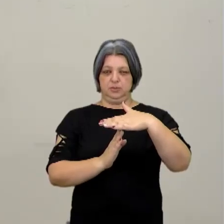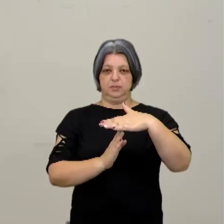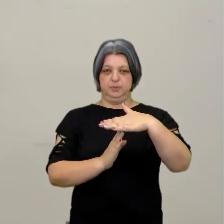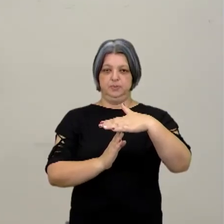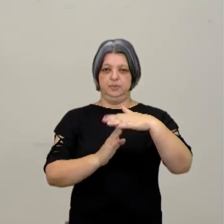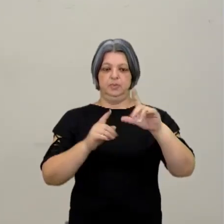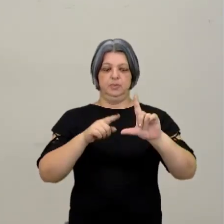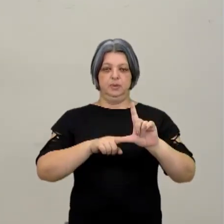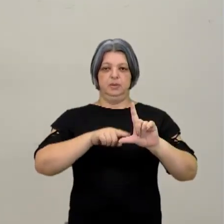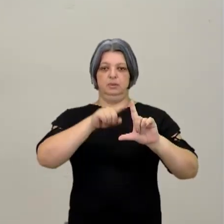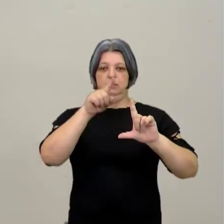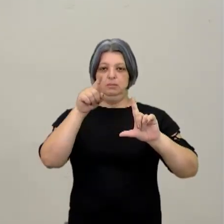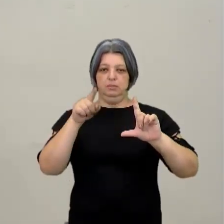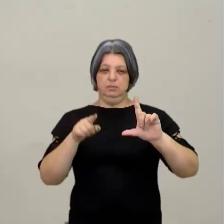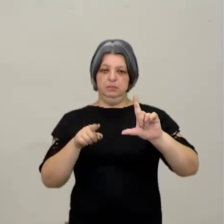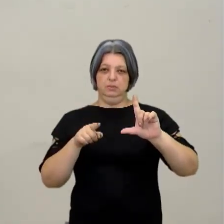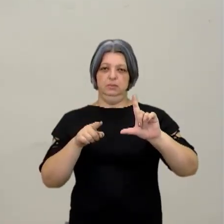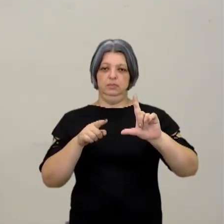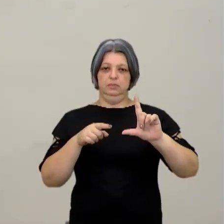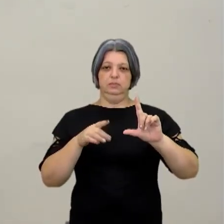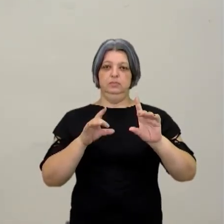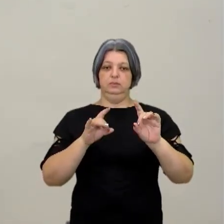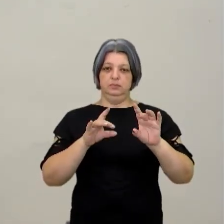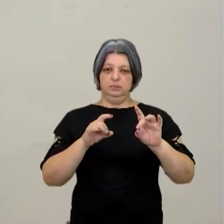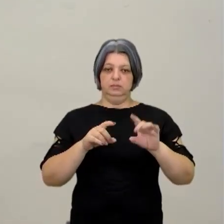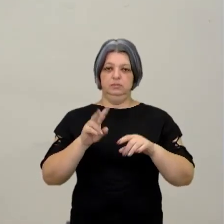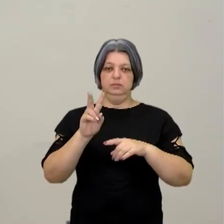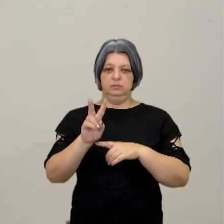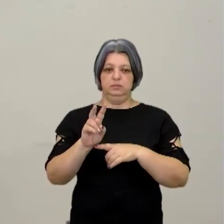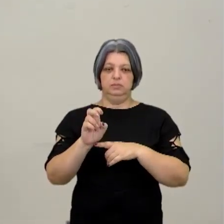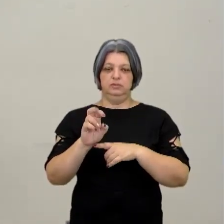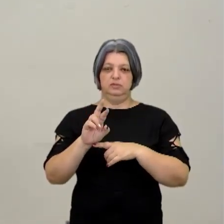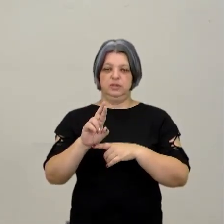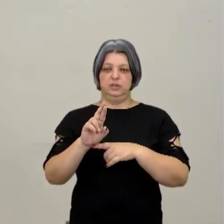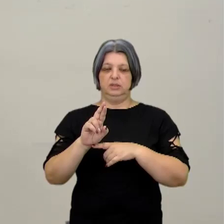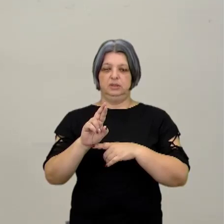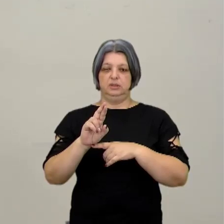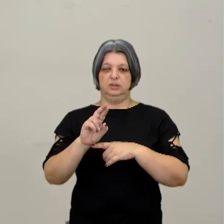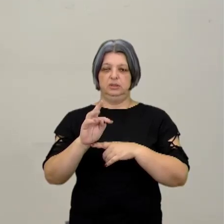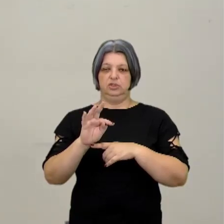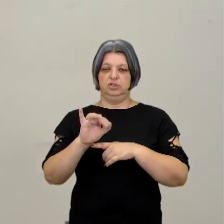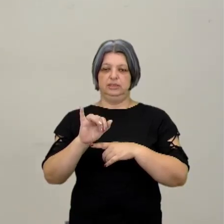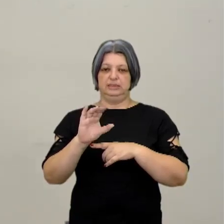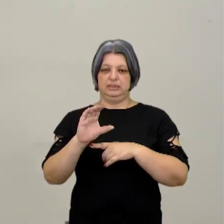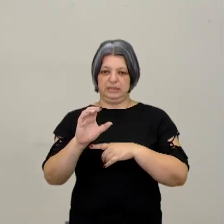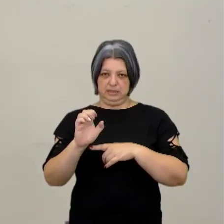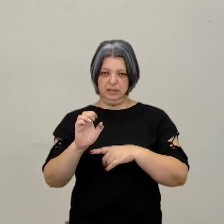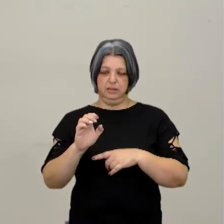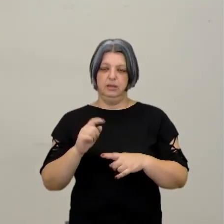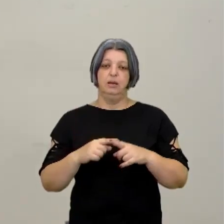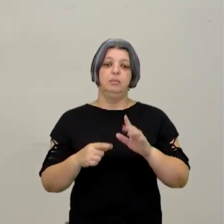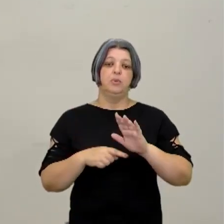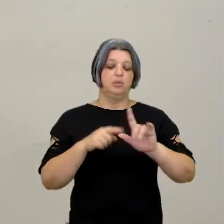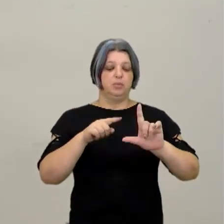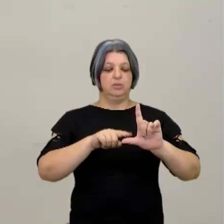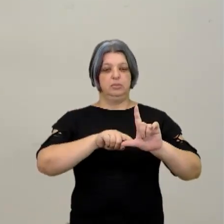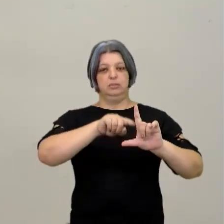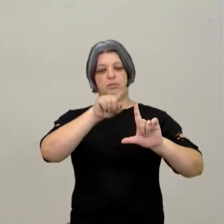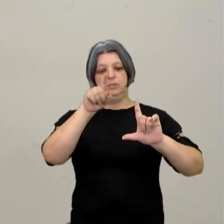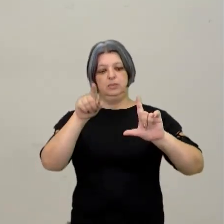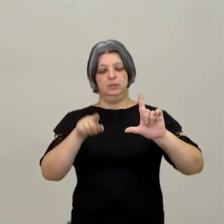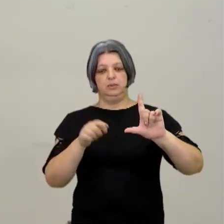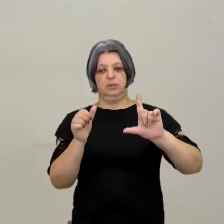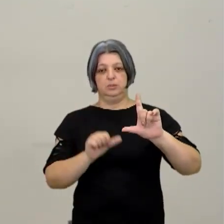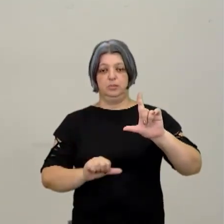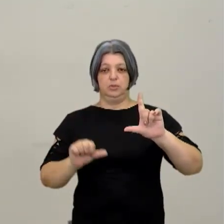nesse caso este nome é especial é chamado se diverte né veste aquele ponto onde a parábola muda de